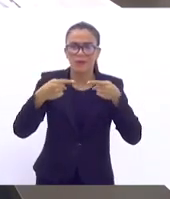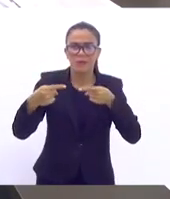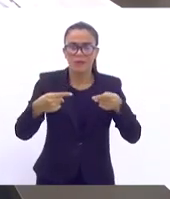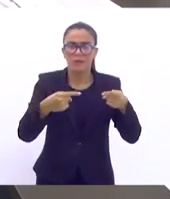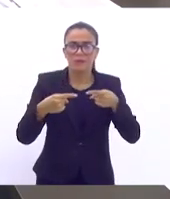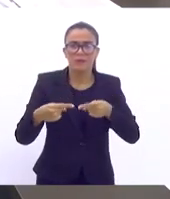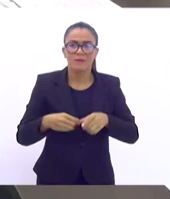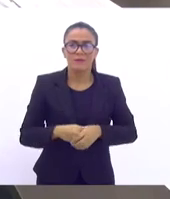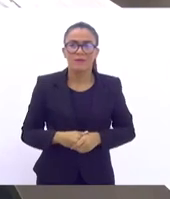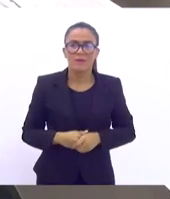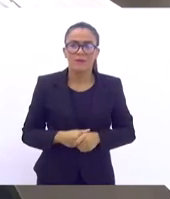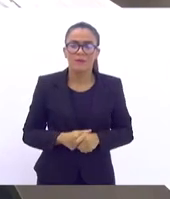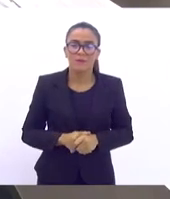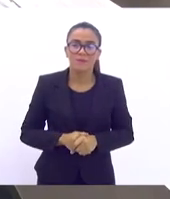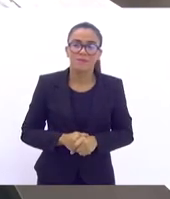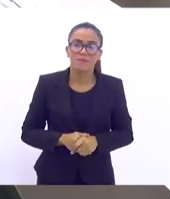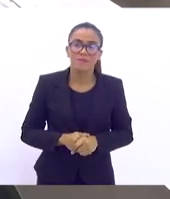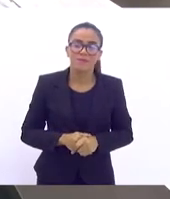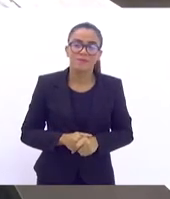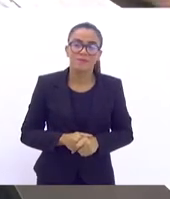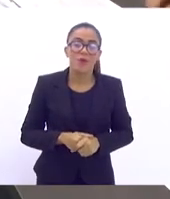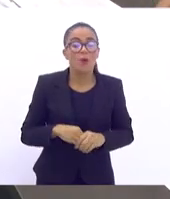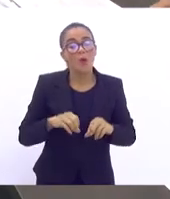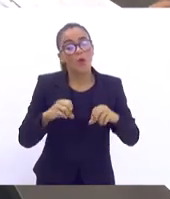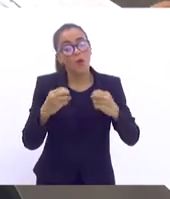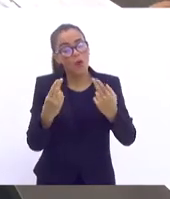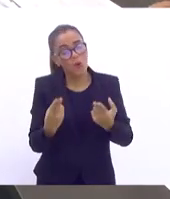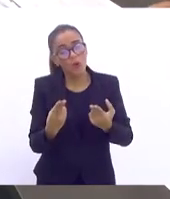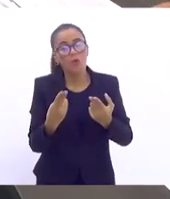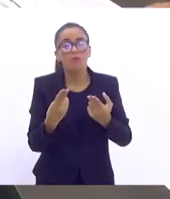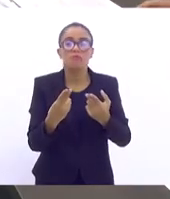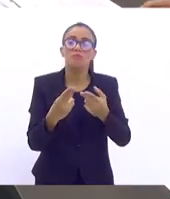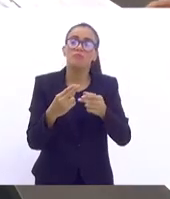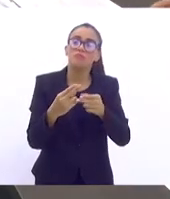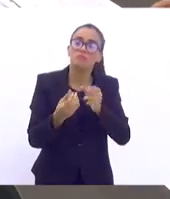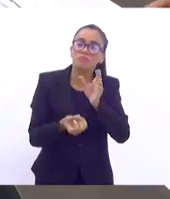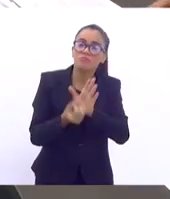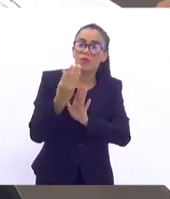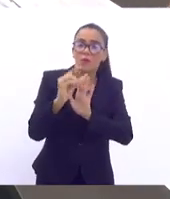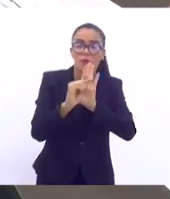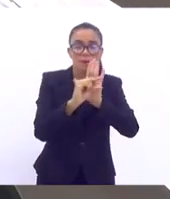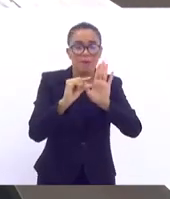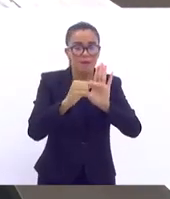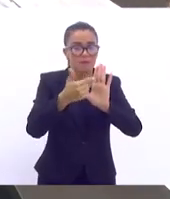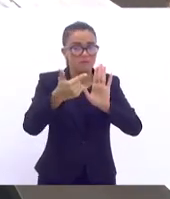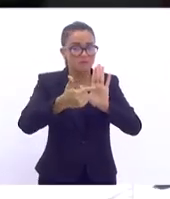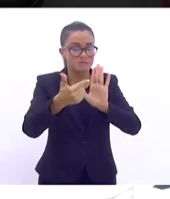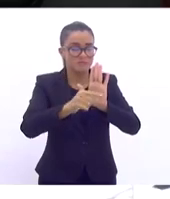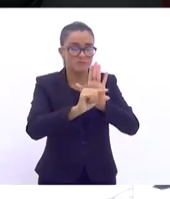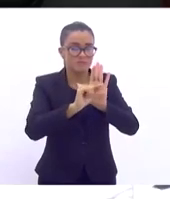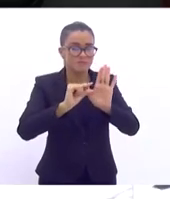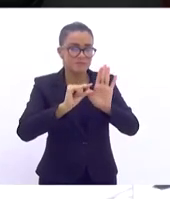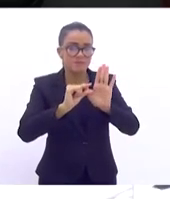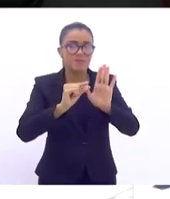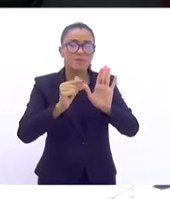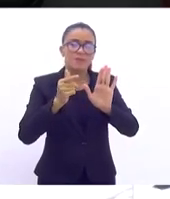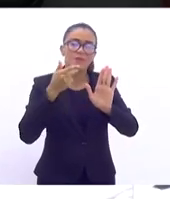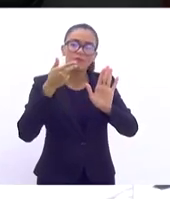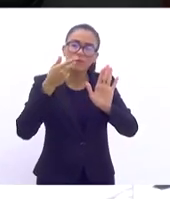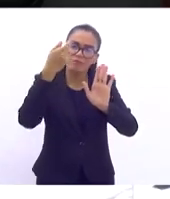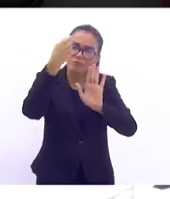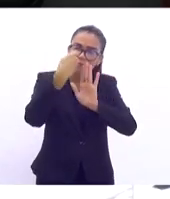ou então fazer uma Emenda uma submer dizendo assim é